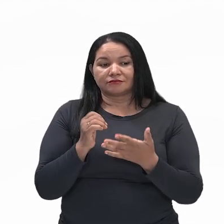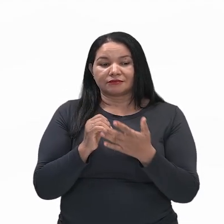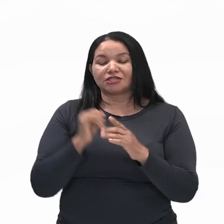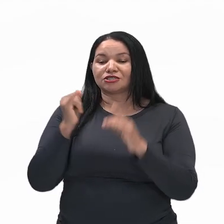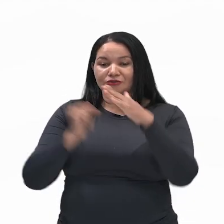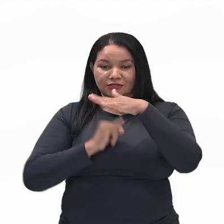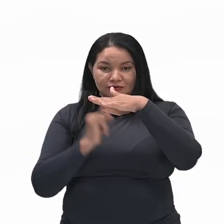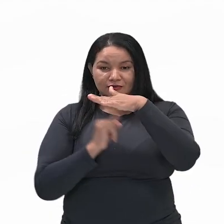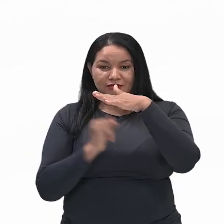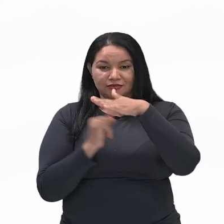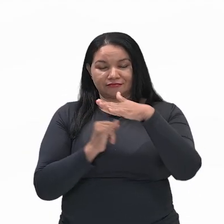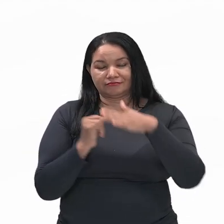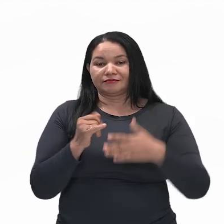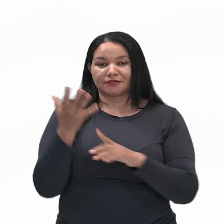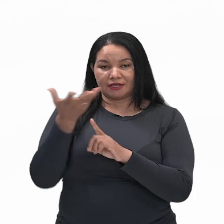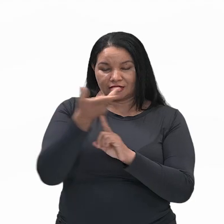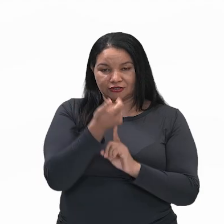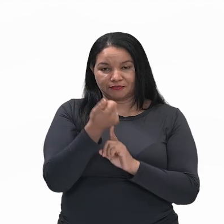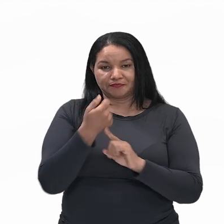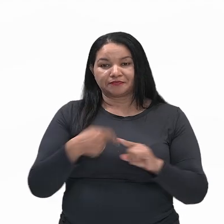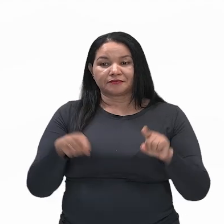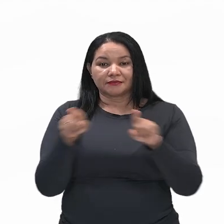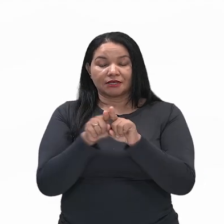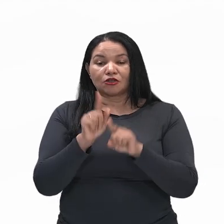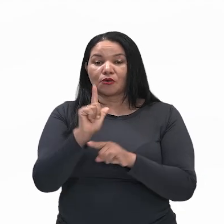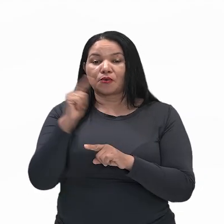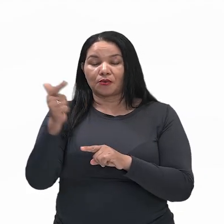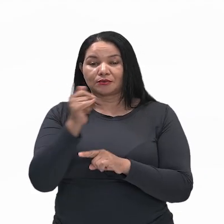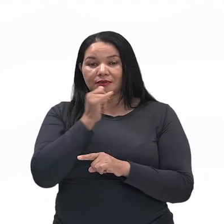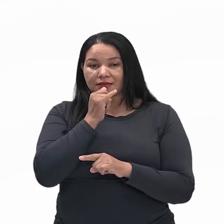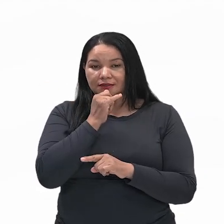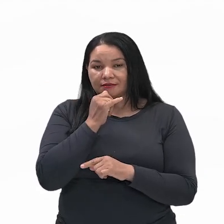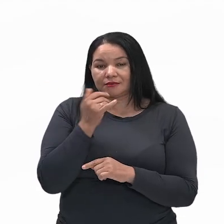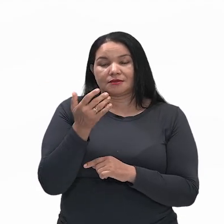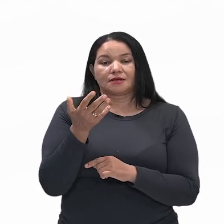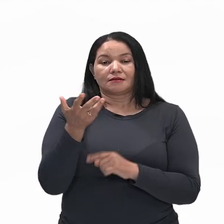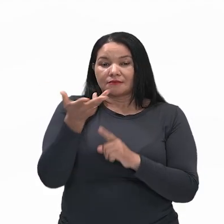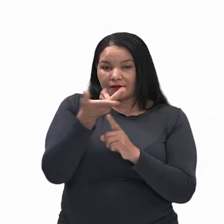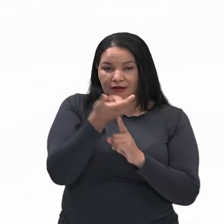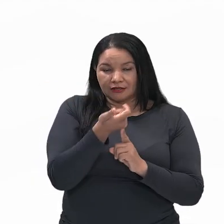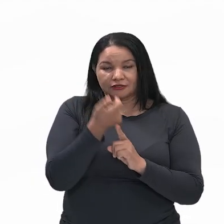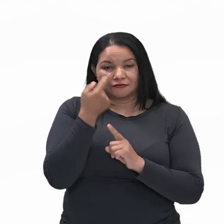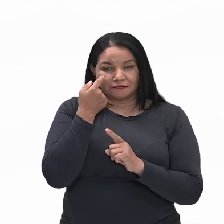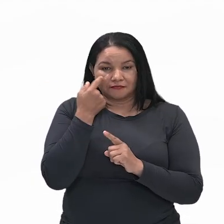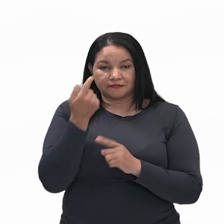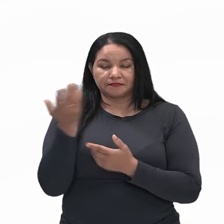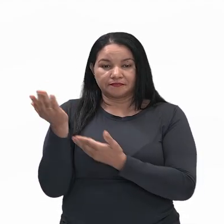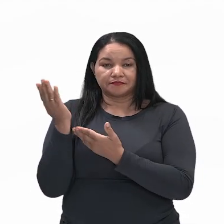Trouxe aqui para vocês um exemplo, né, dessa arte relacional, vamos ver,